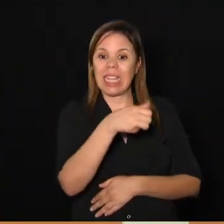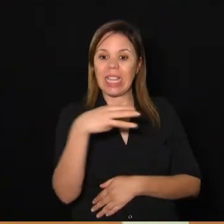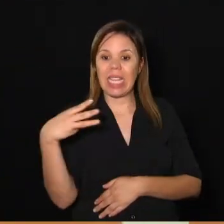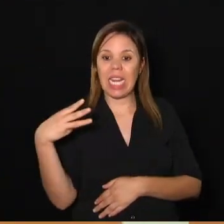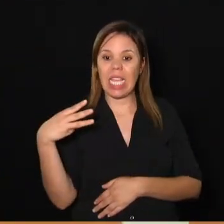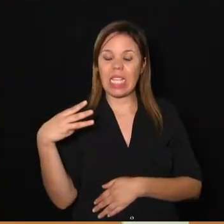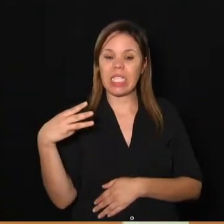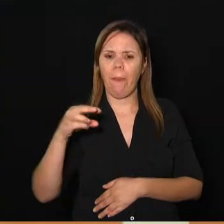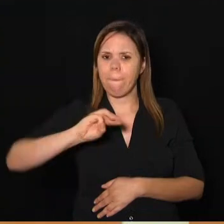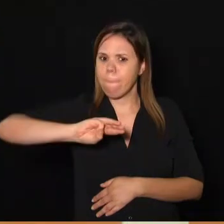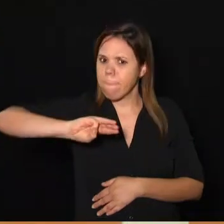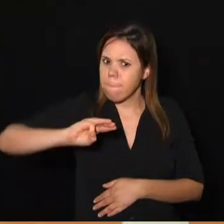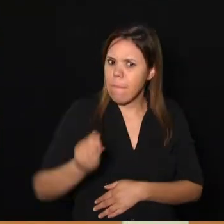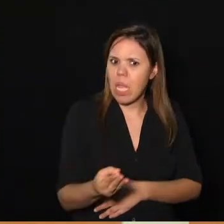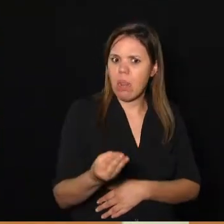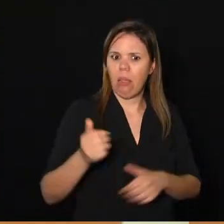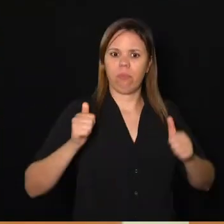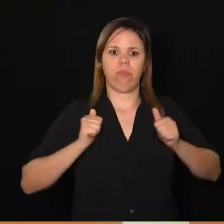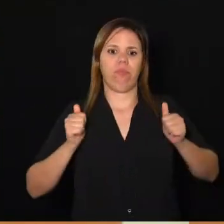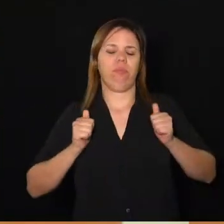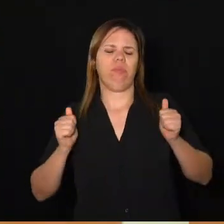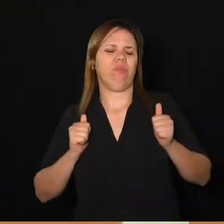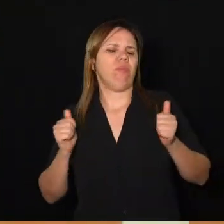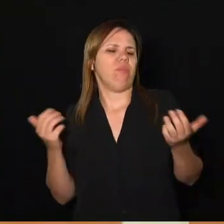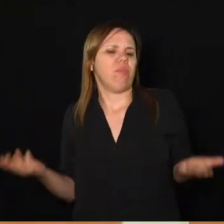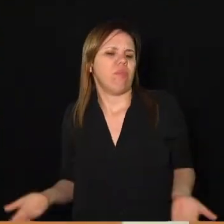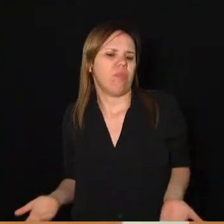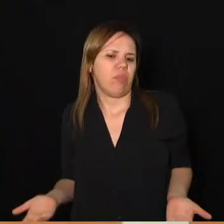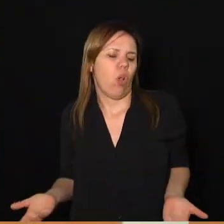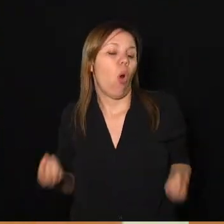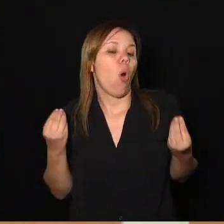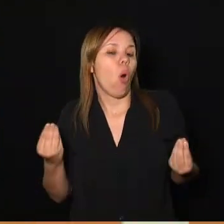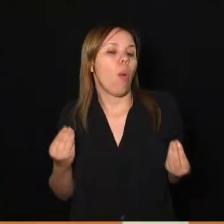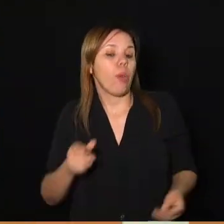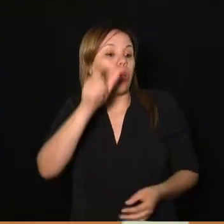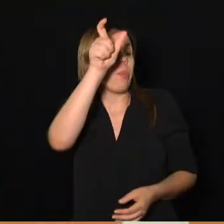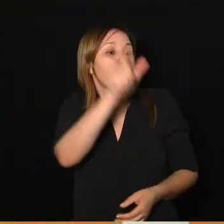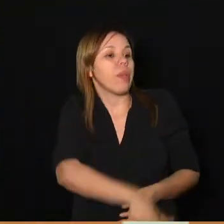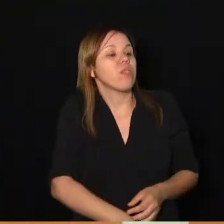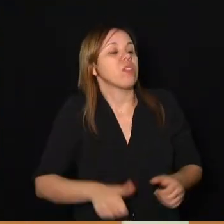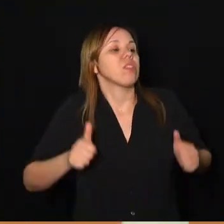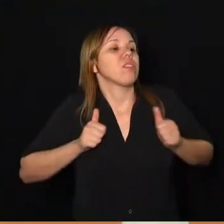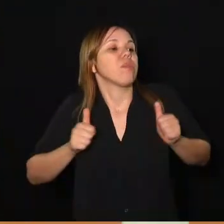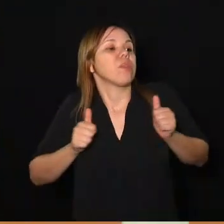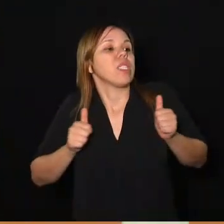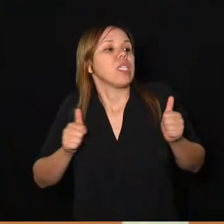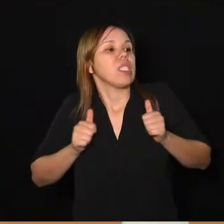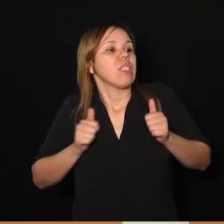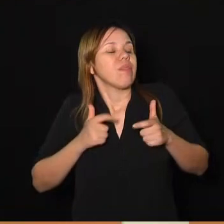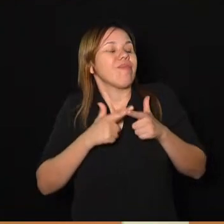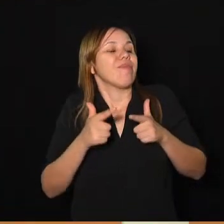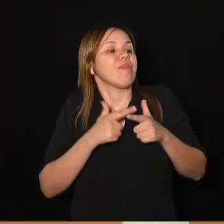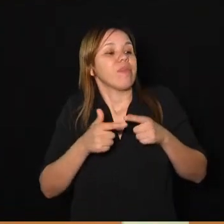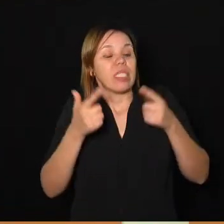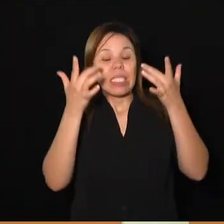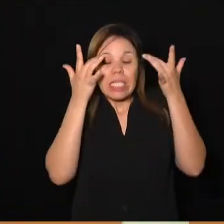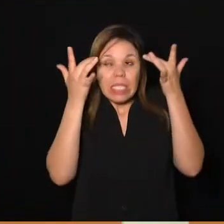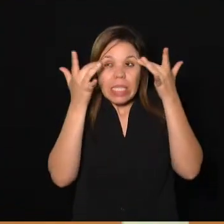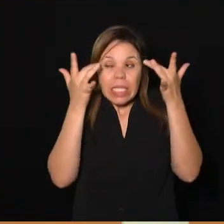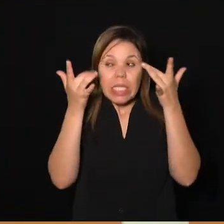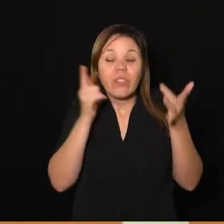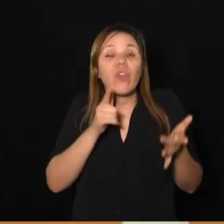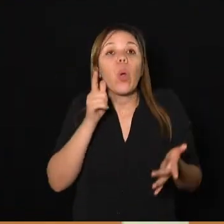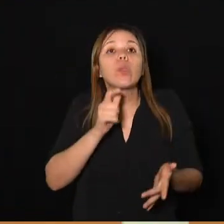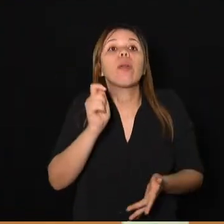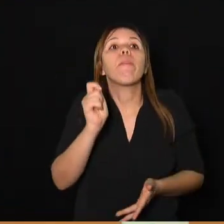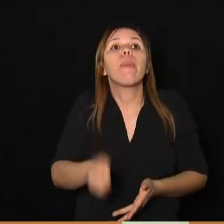desempregados como que uma pessoa que está desempregada que está com um problema ela vai conseguir